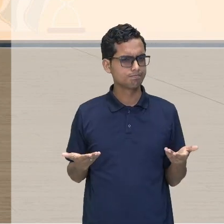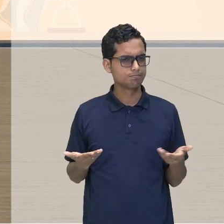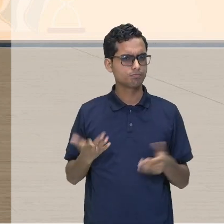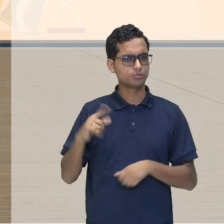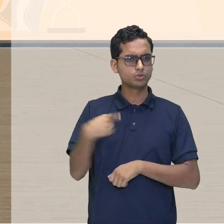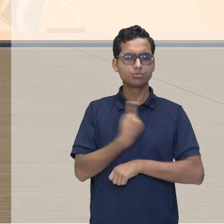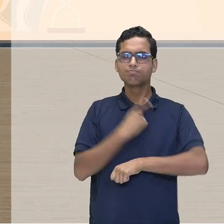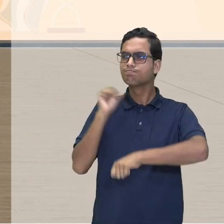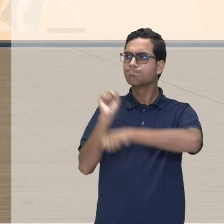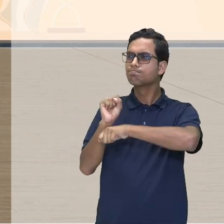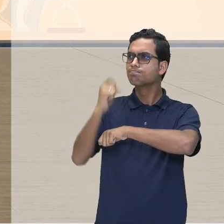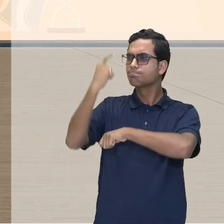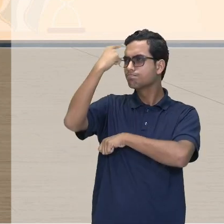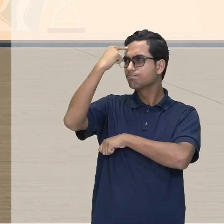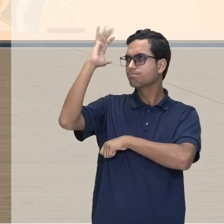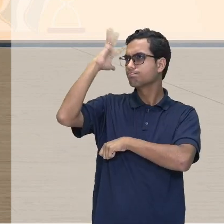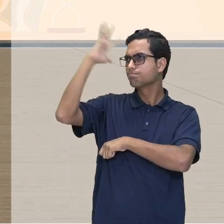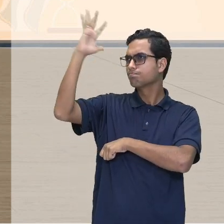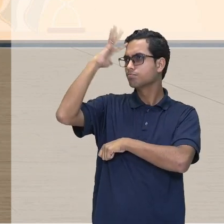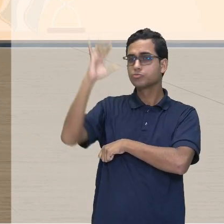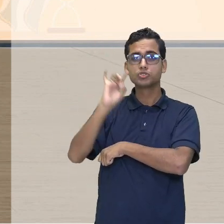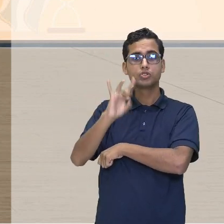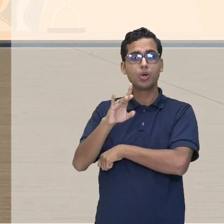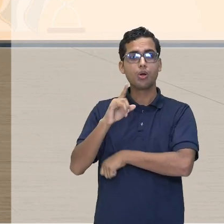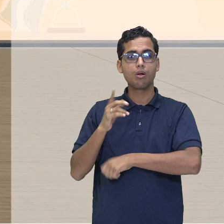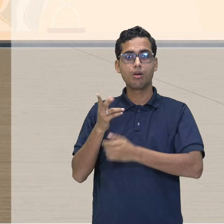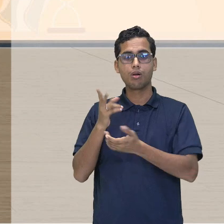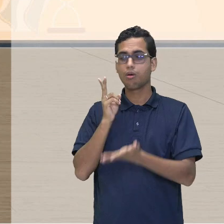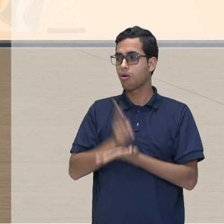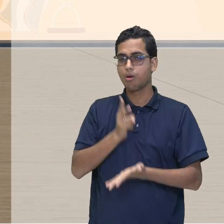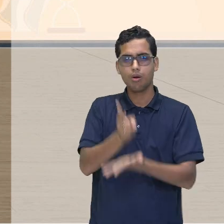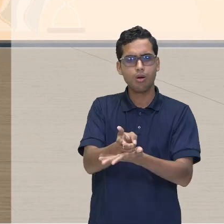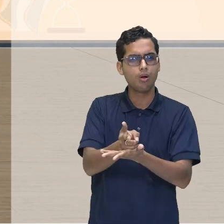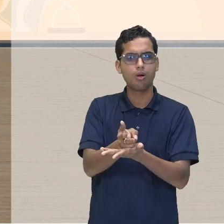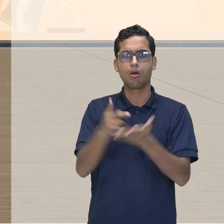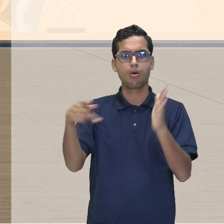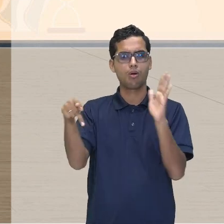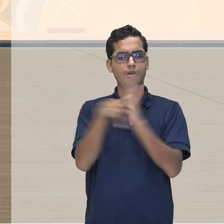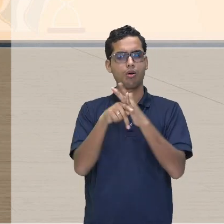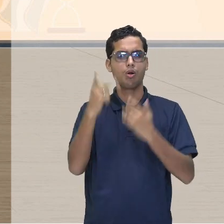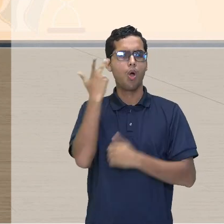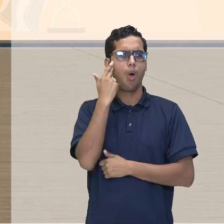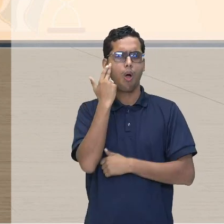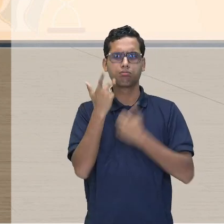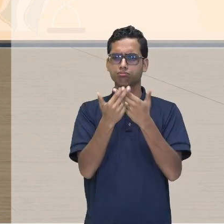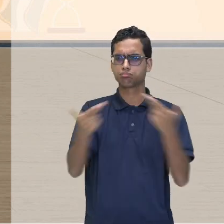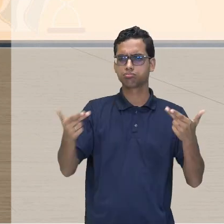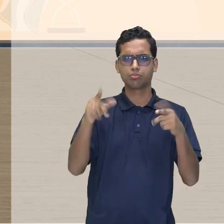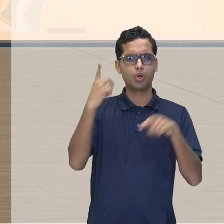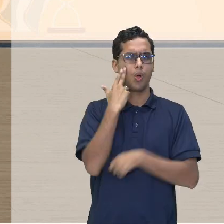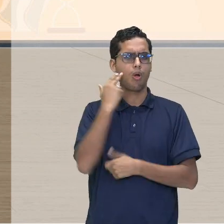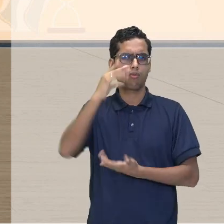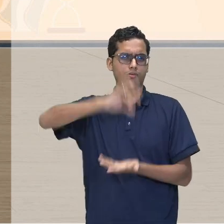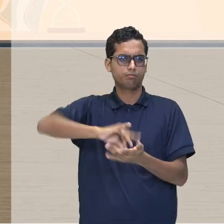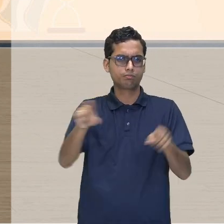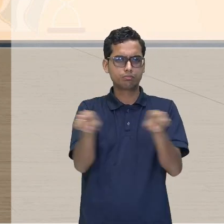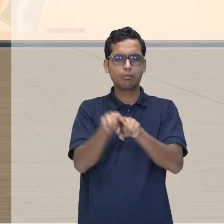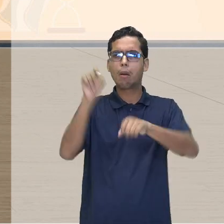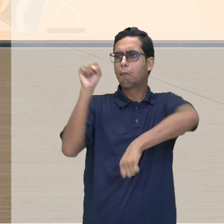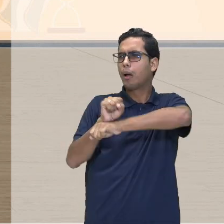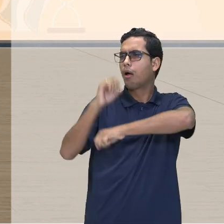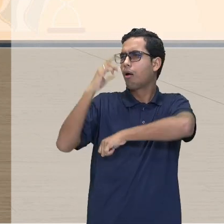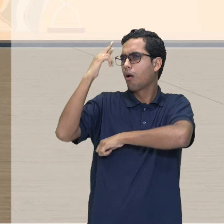parar para pensar, a gente apenas segue o fluxo normal das coisas sem parar para refletir sobre